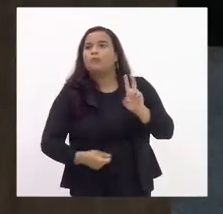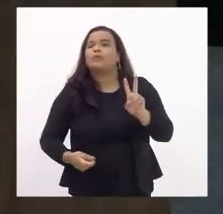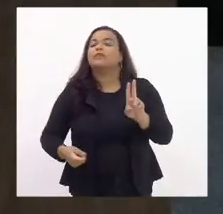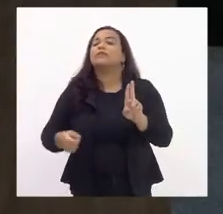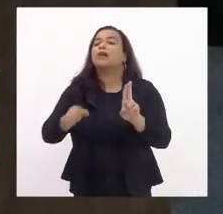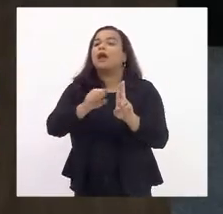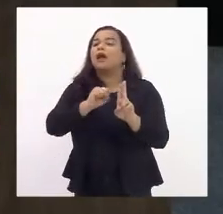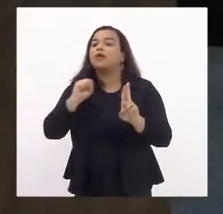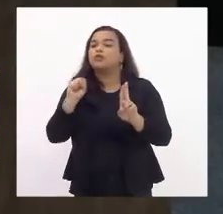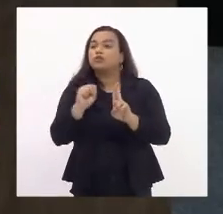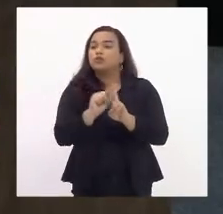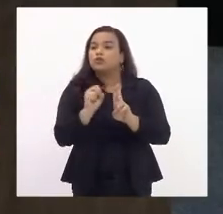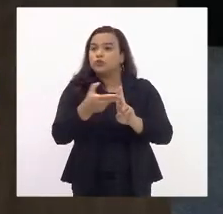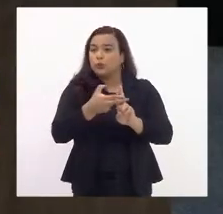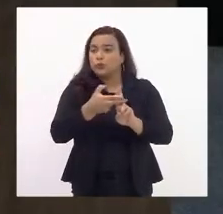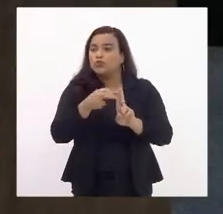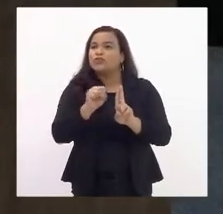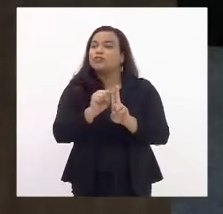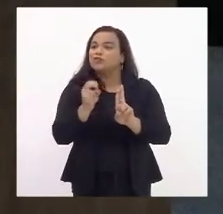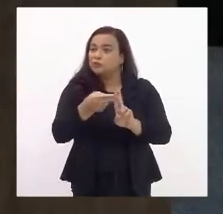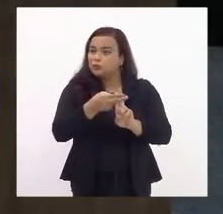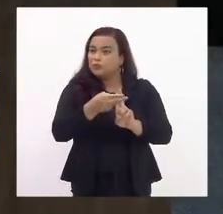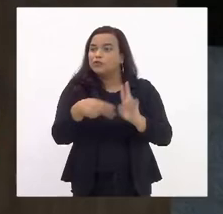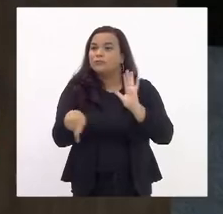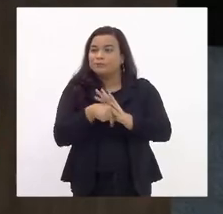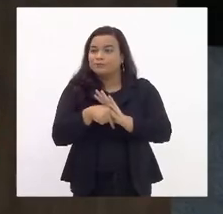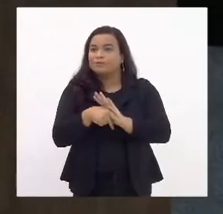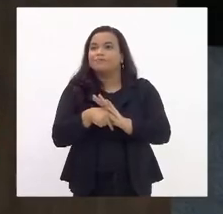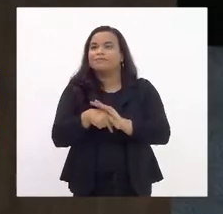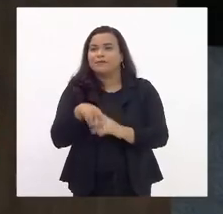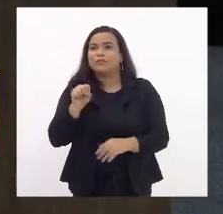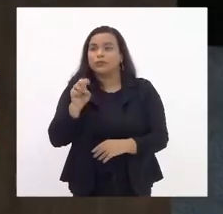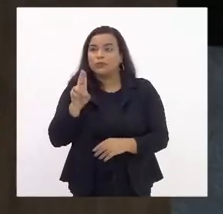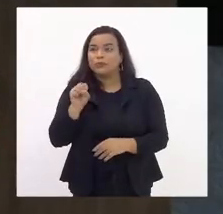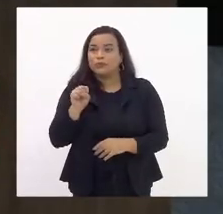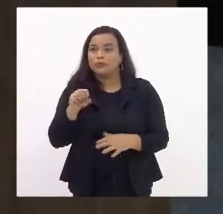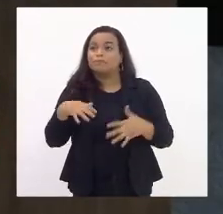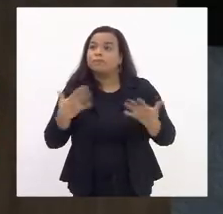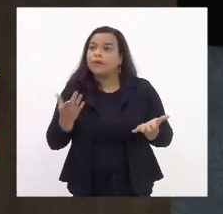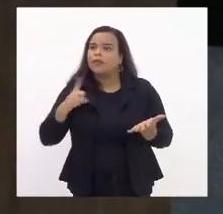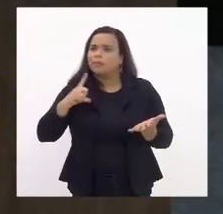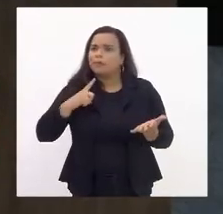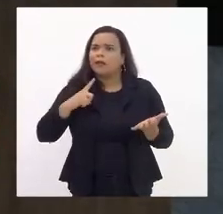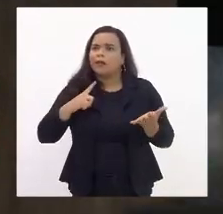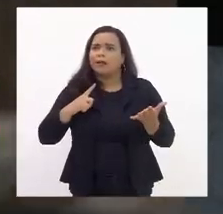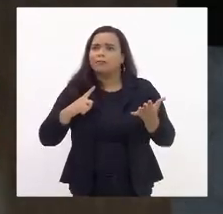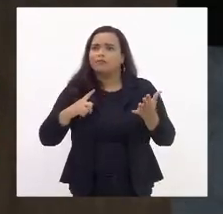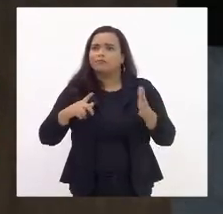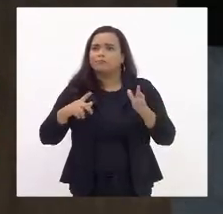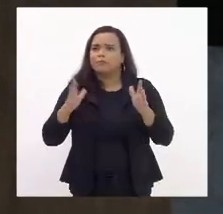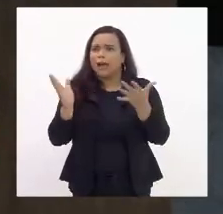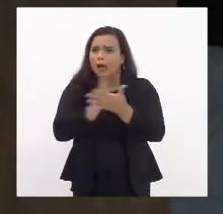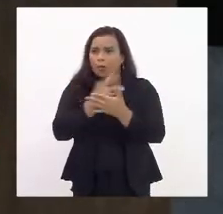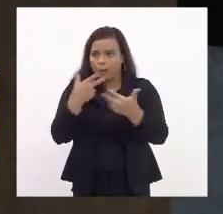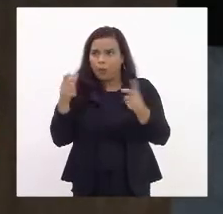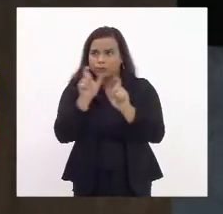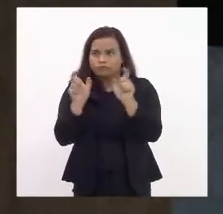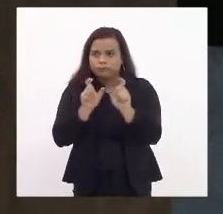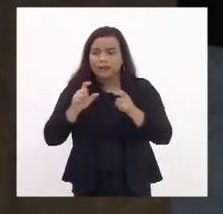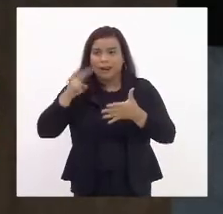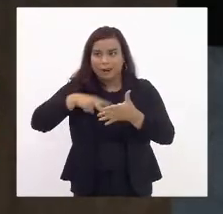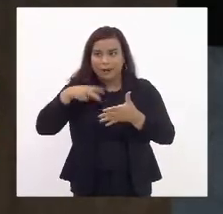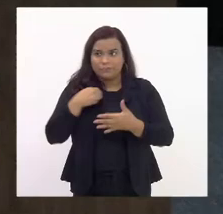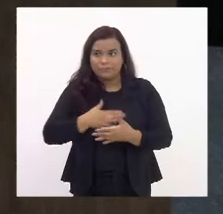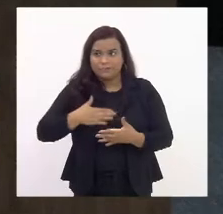Saúde. Aqui tem algumas letrinhas que eu gostaria de ler para deixar registrada aqui na